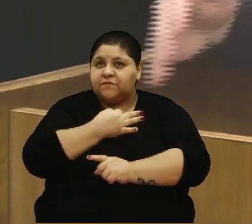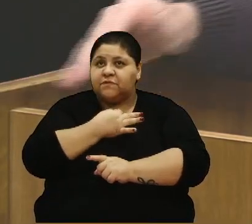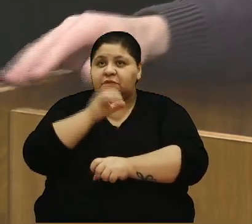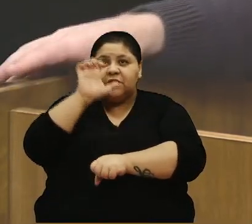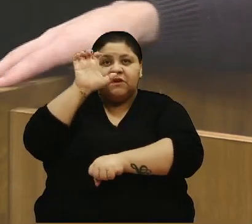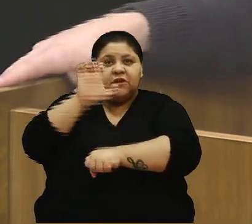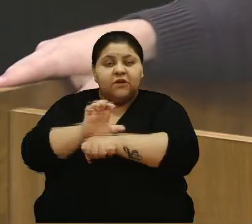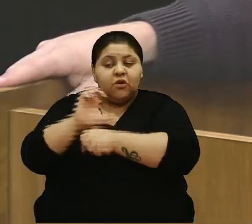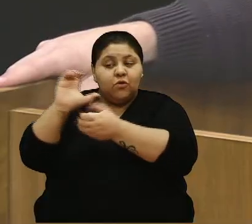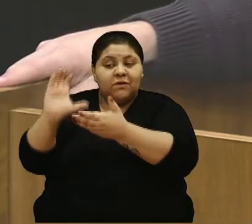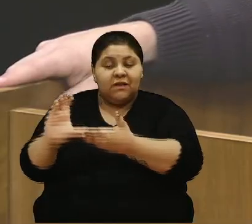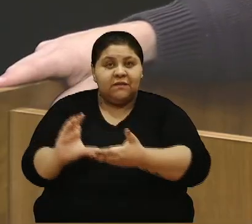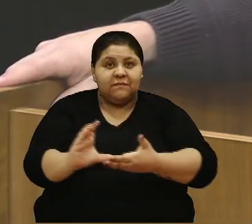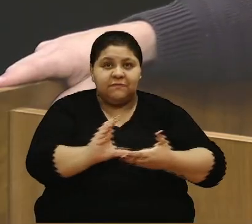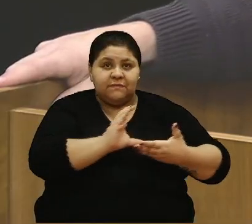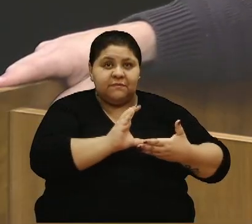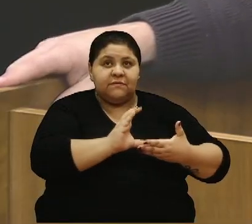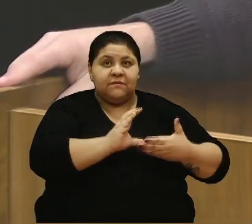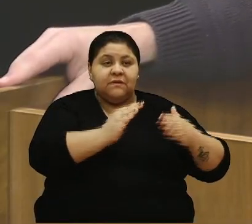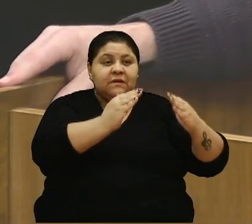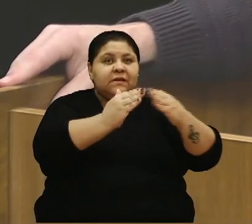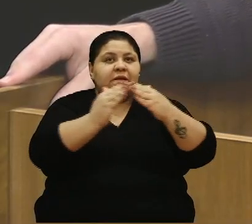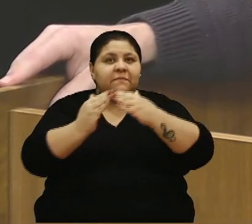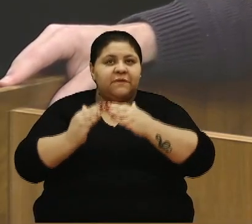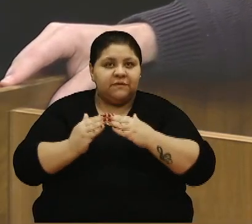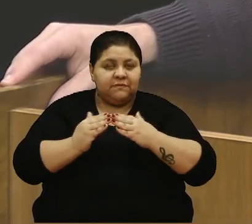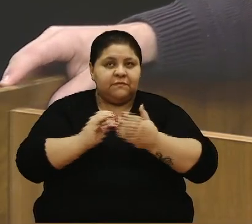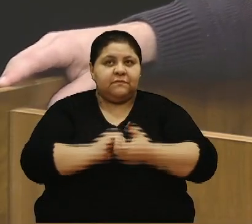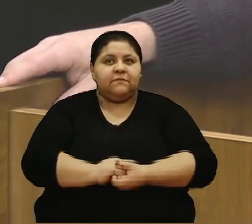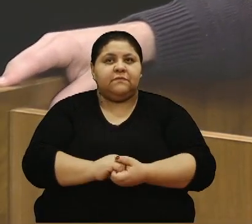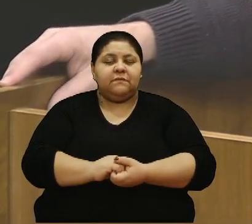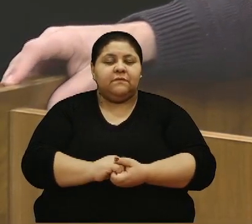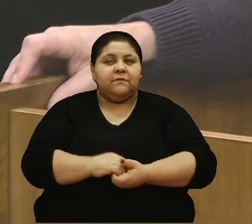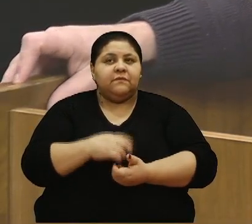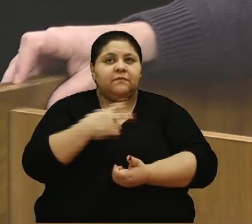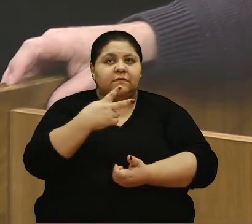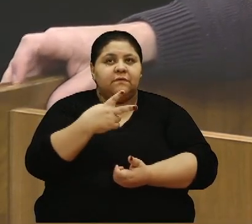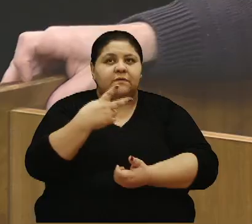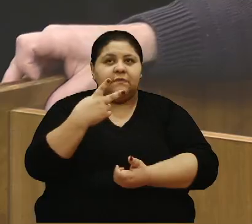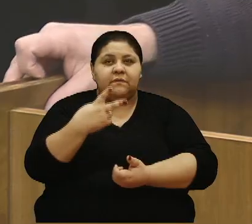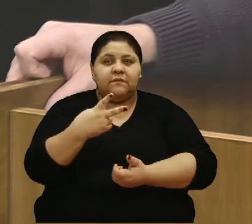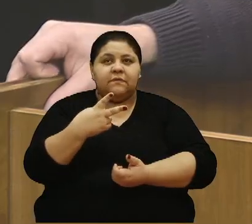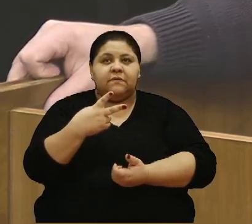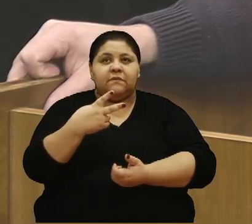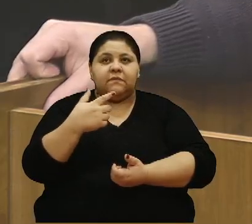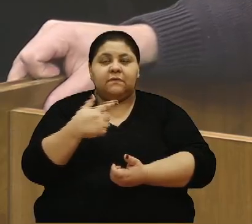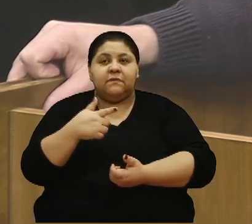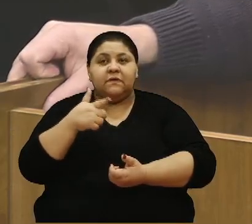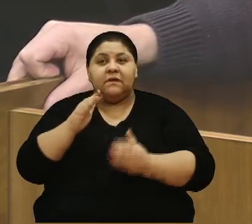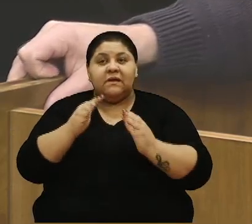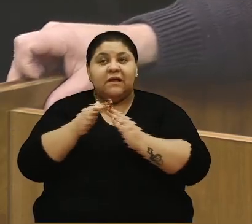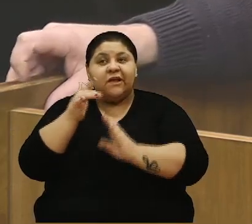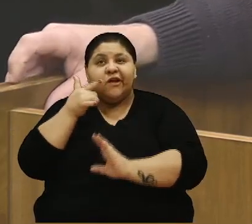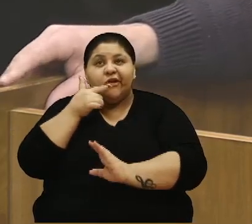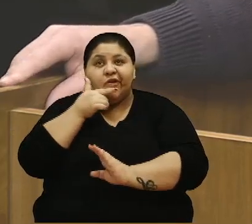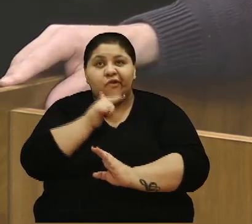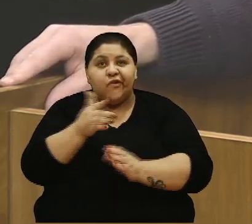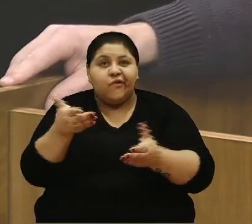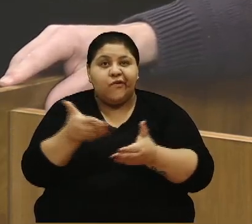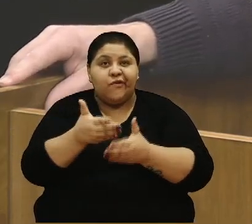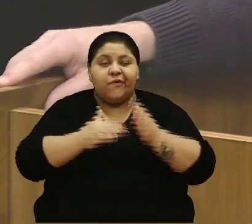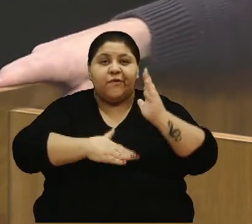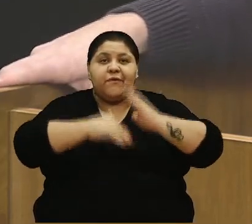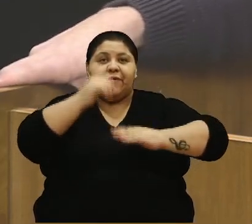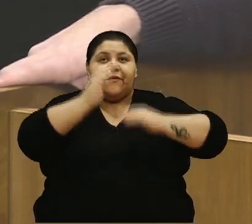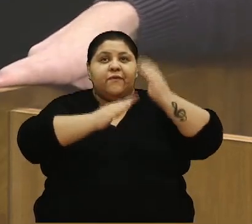Estado investisse em habitação. Foram 227 casas conquistadas, que estão sendo construídas